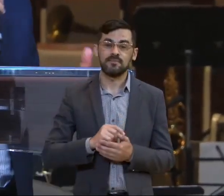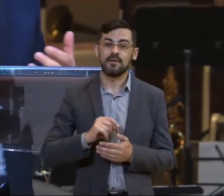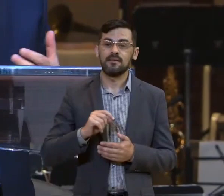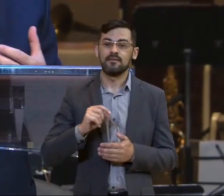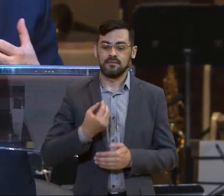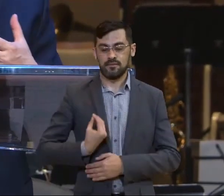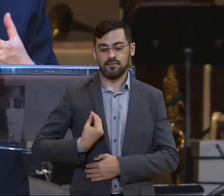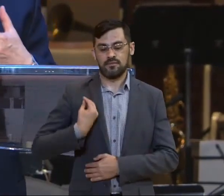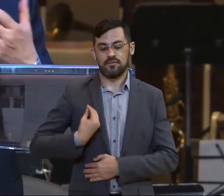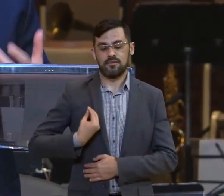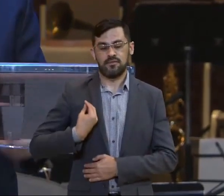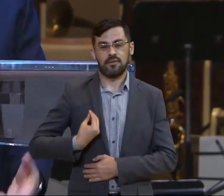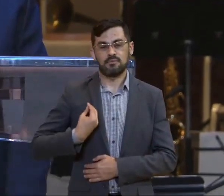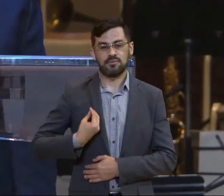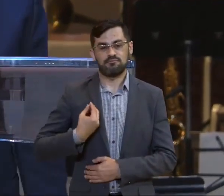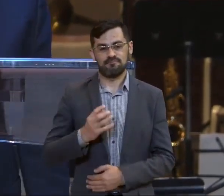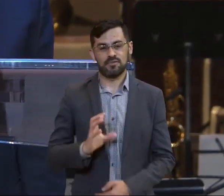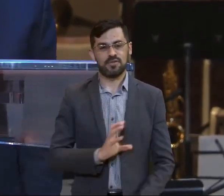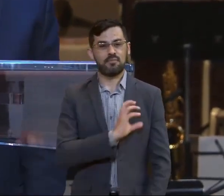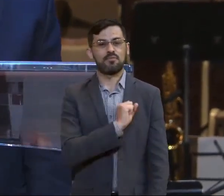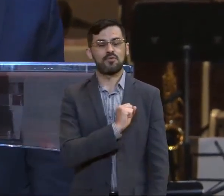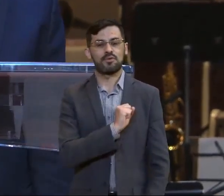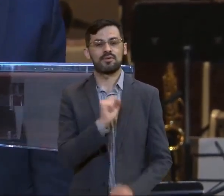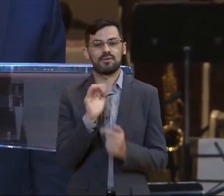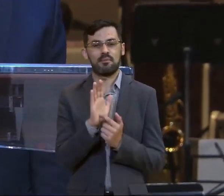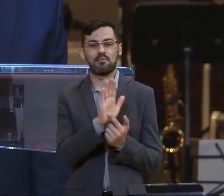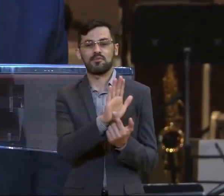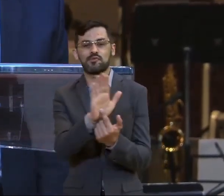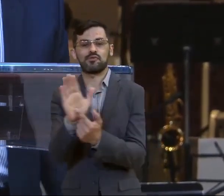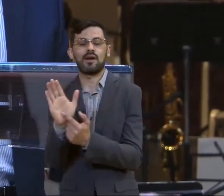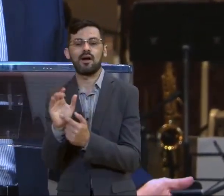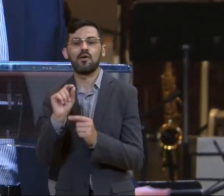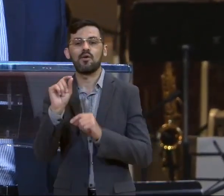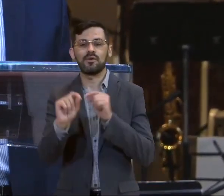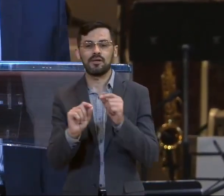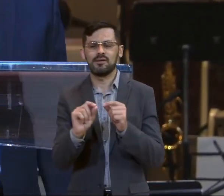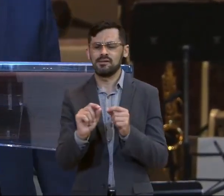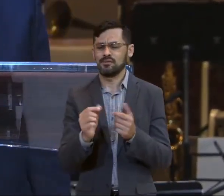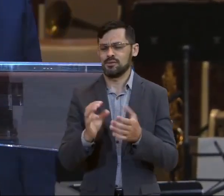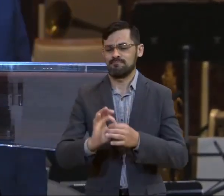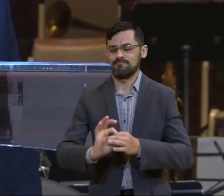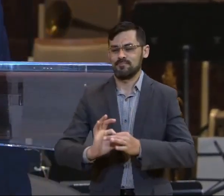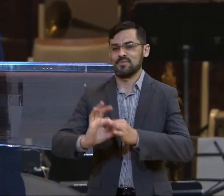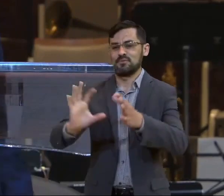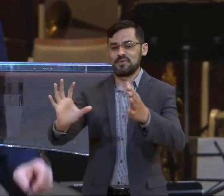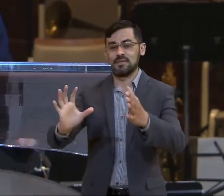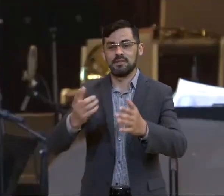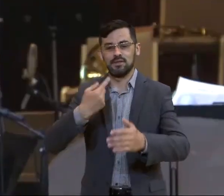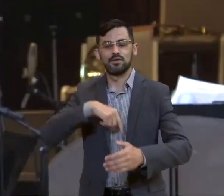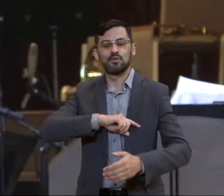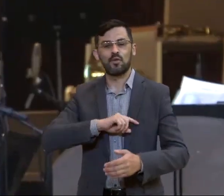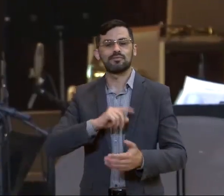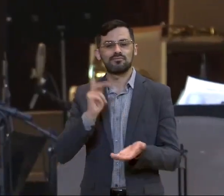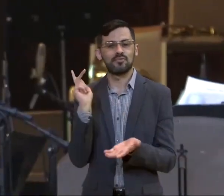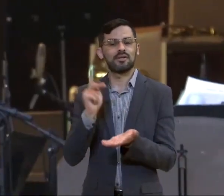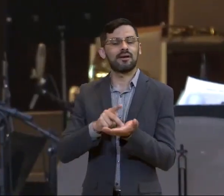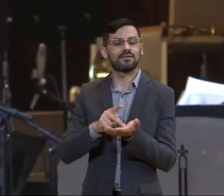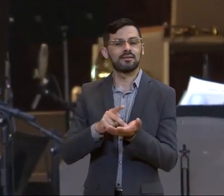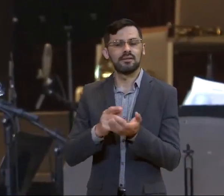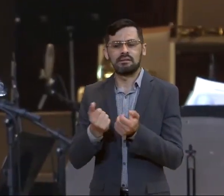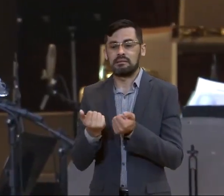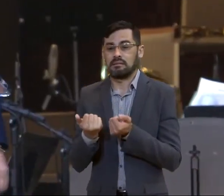a gente vive esse amor com gestos de desprendimento, e a gente coloca o